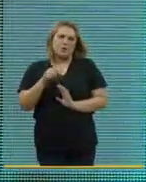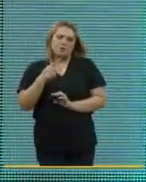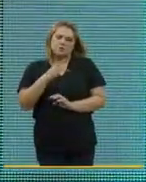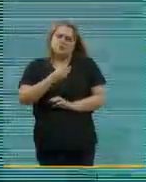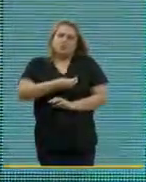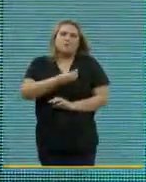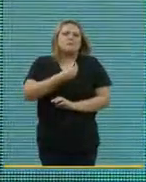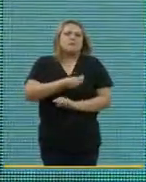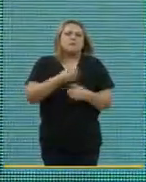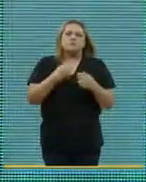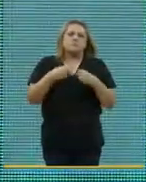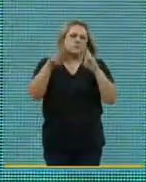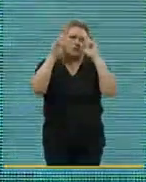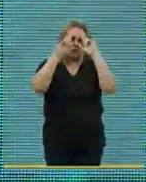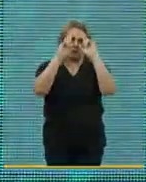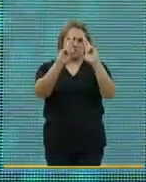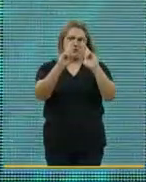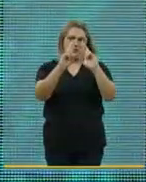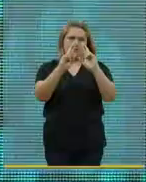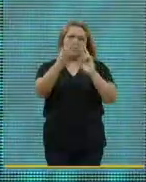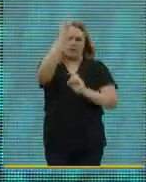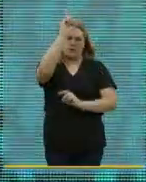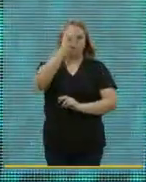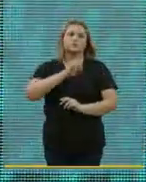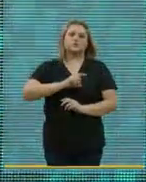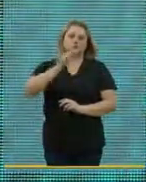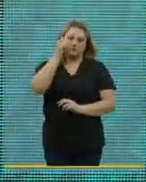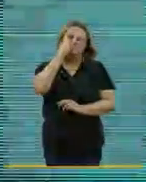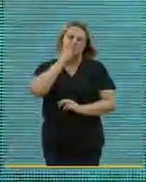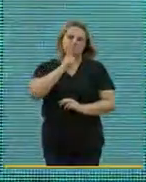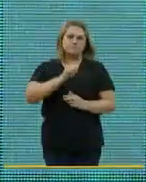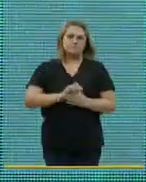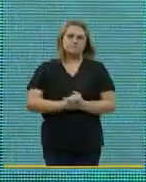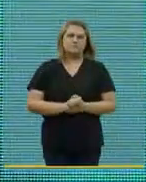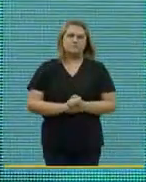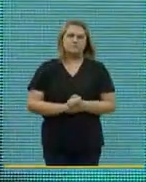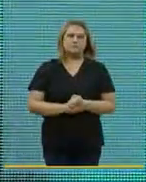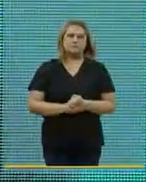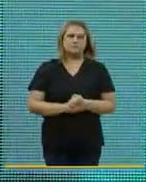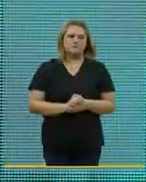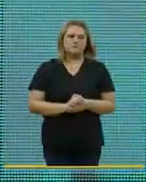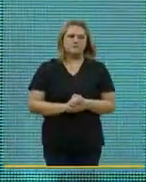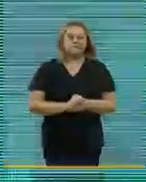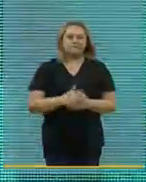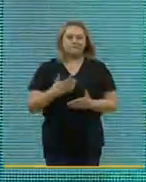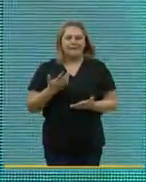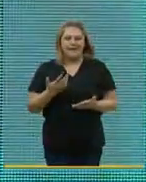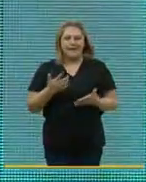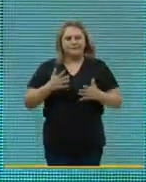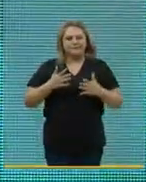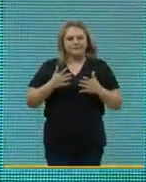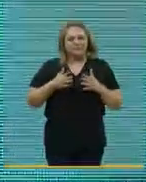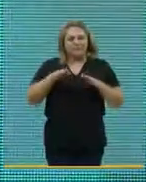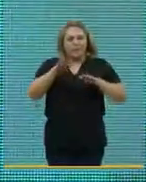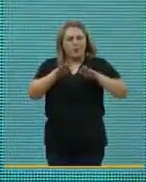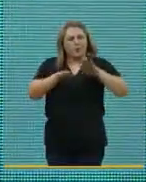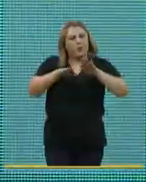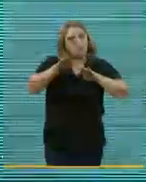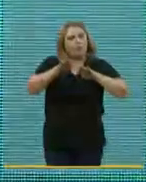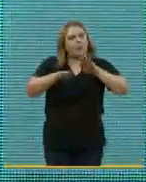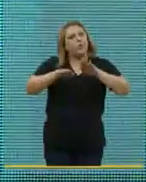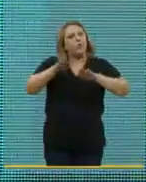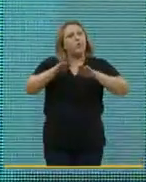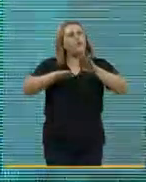preservar os direitos da mulher esse equilíbrio é garantido